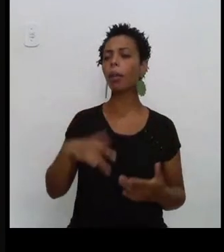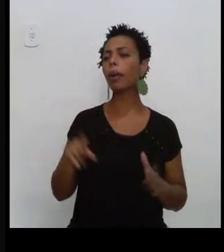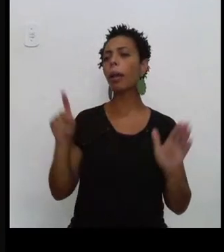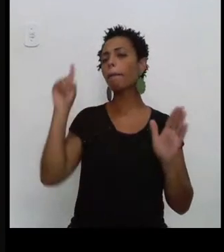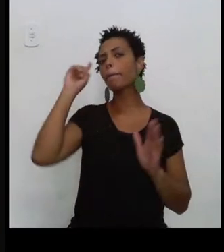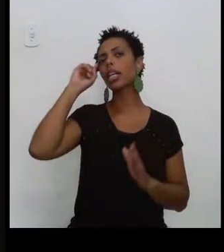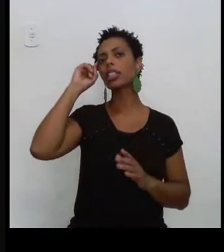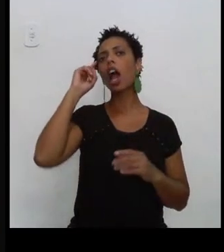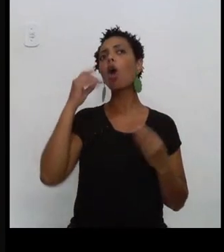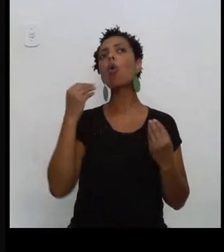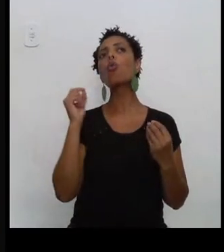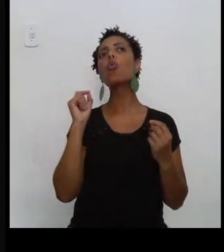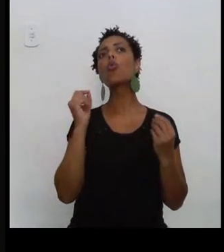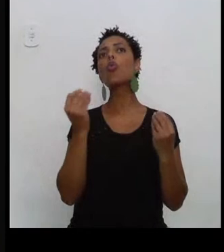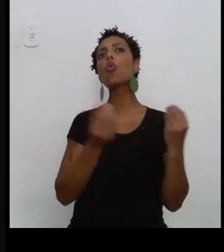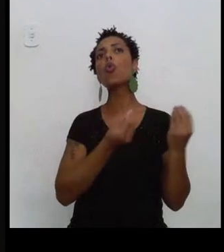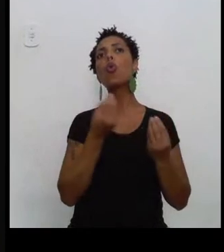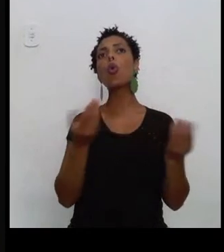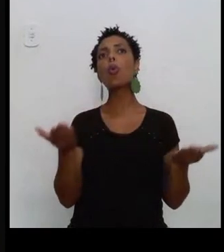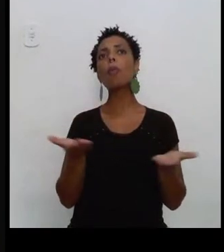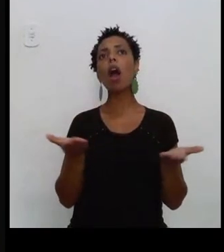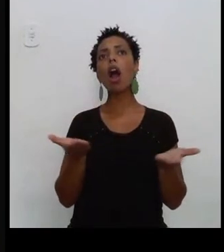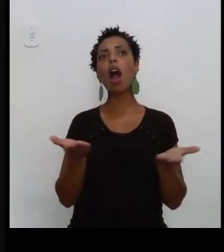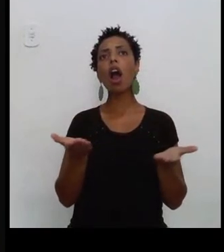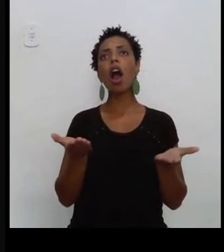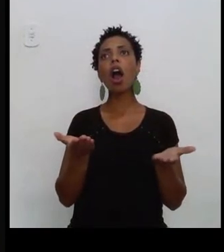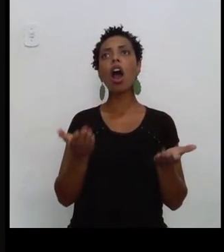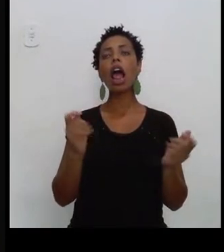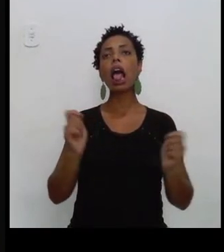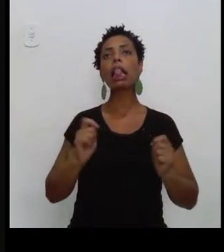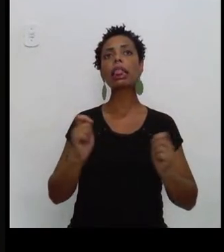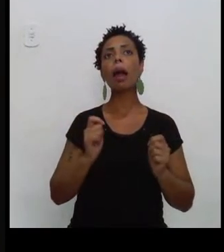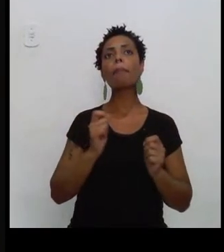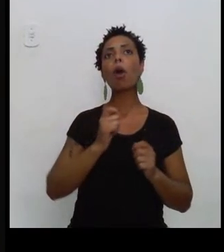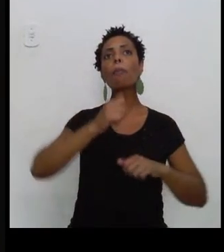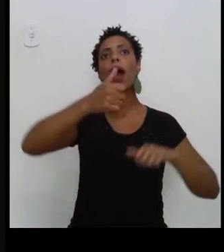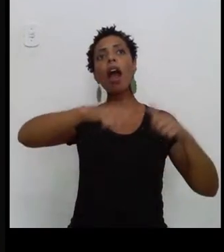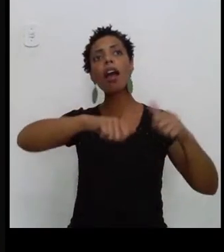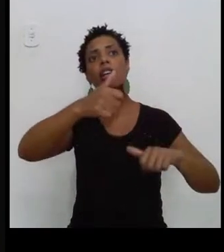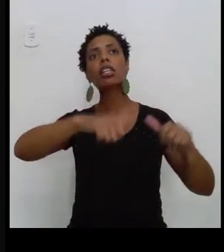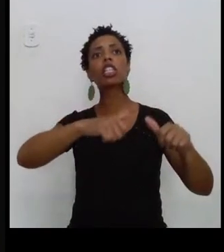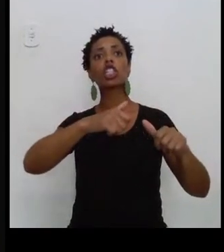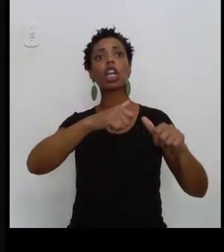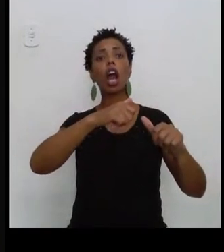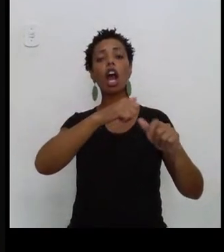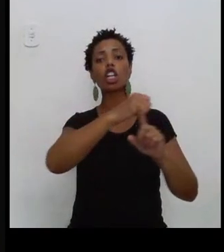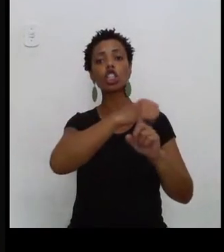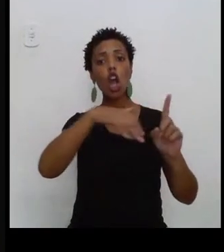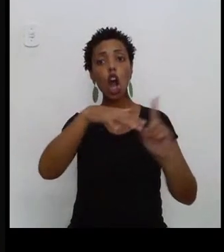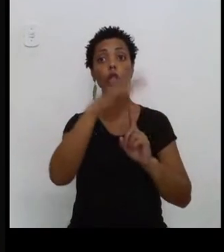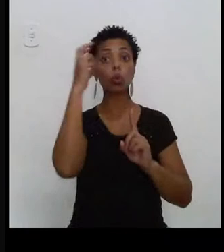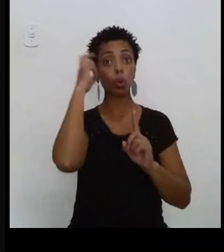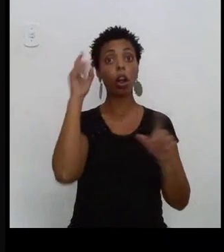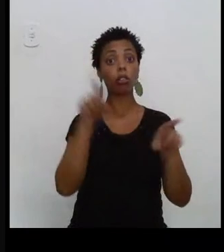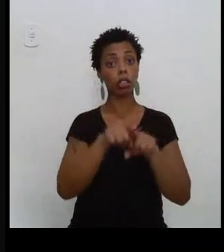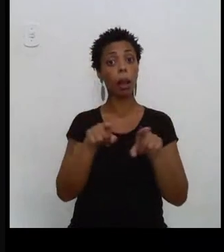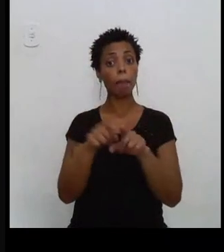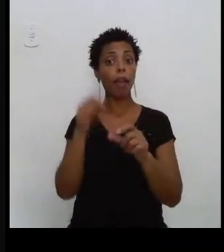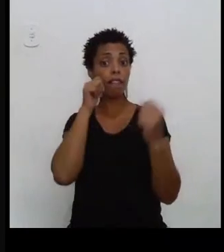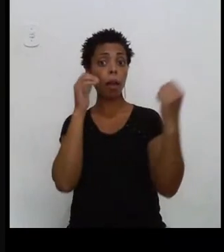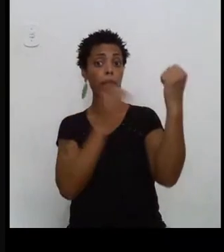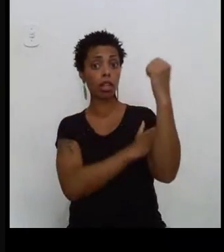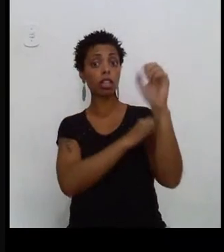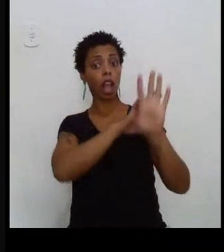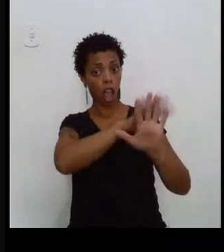efectuar una crítica sociocultural empresa feminista e dissidente não equivale a mami quando os processos de emancipação